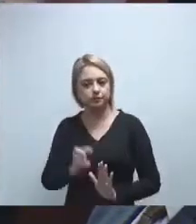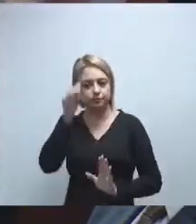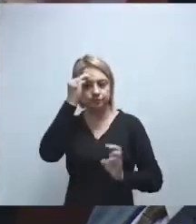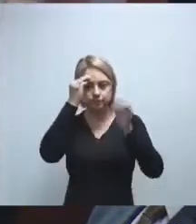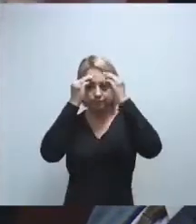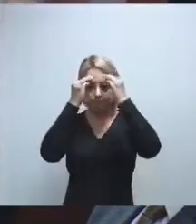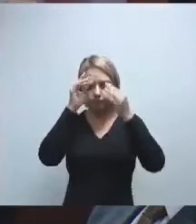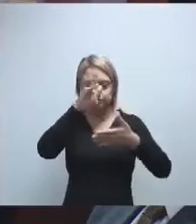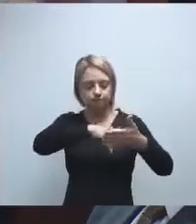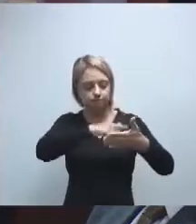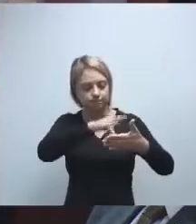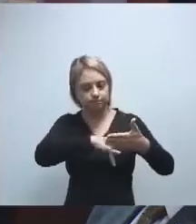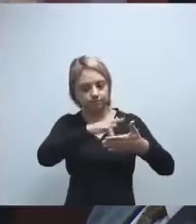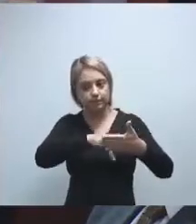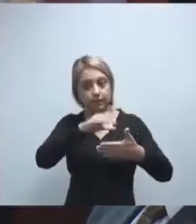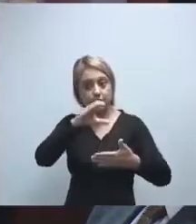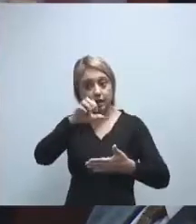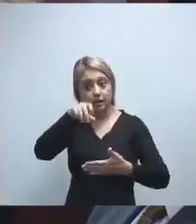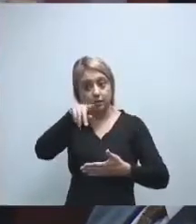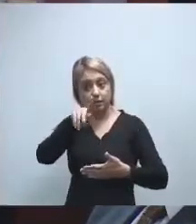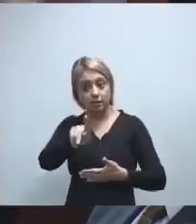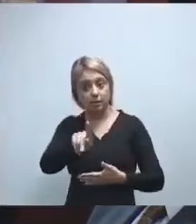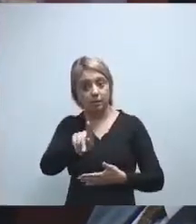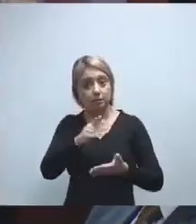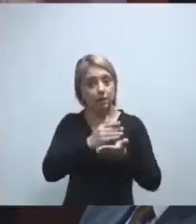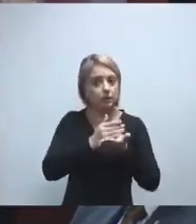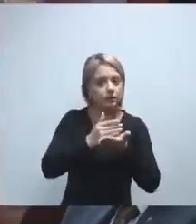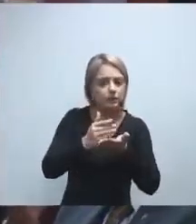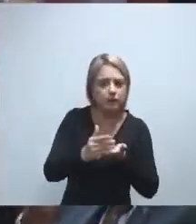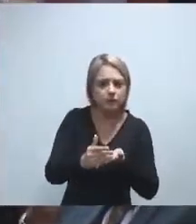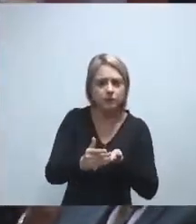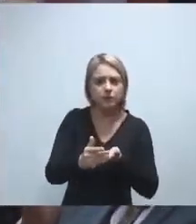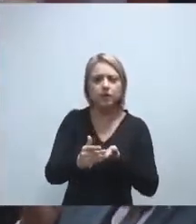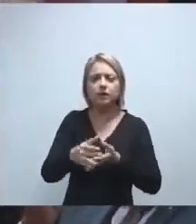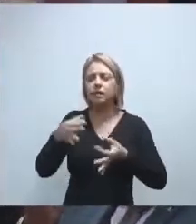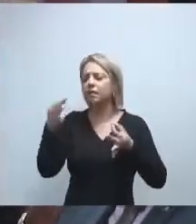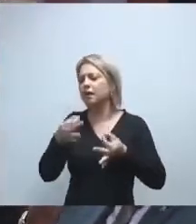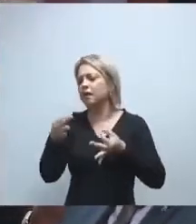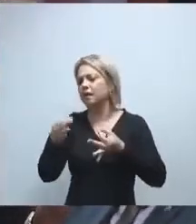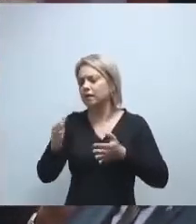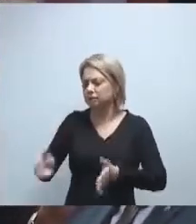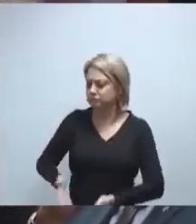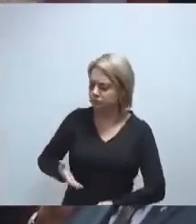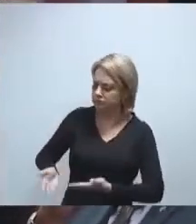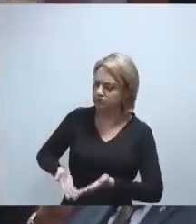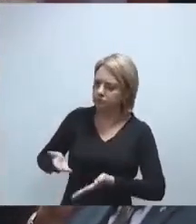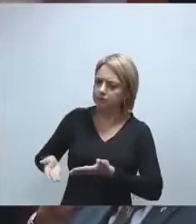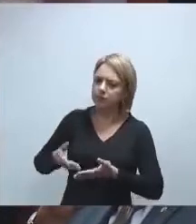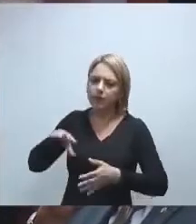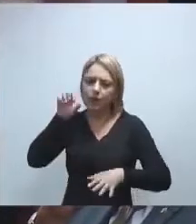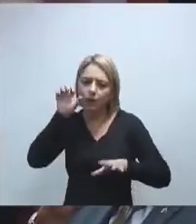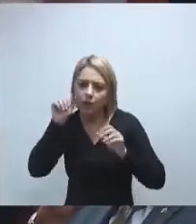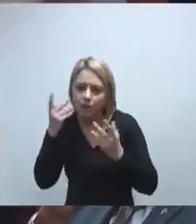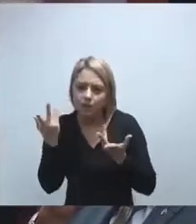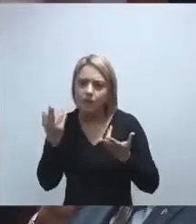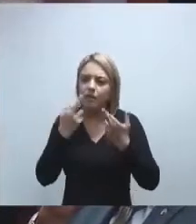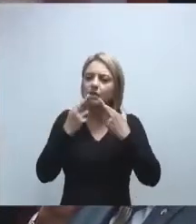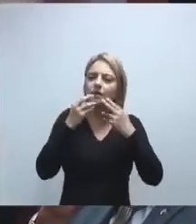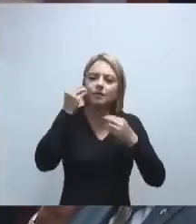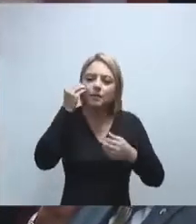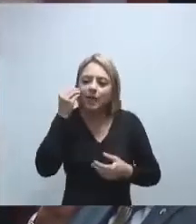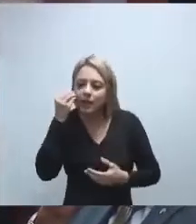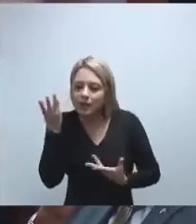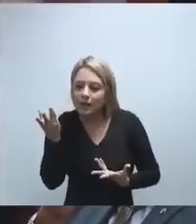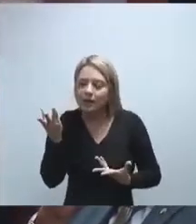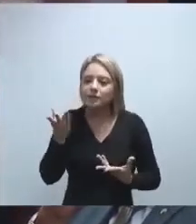gestão documental no cmp pela iniciativa que certamente nos oportuniza ouvir esses relatos